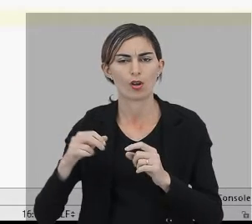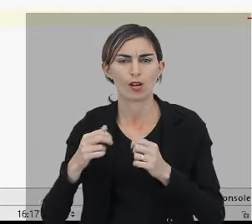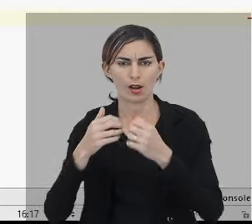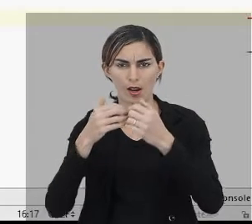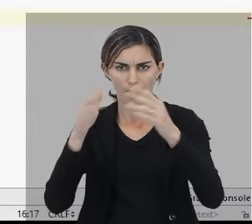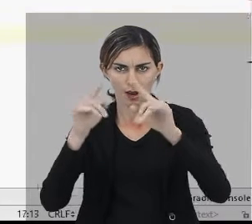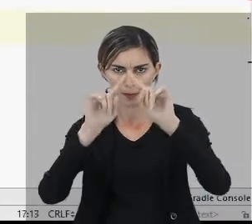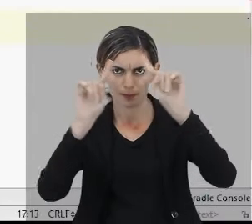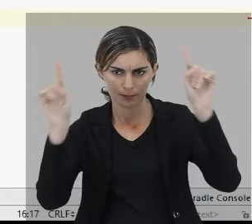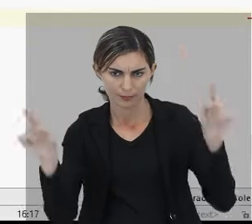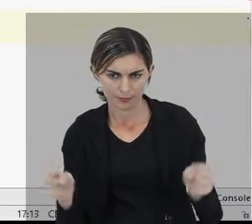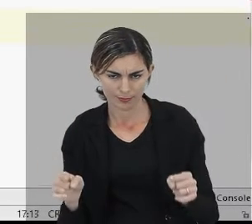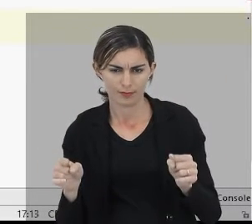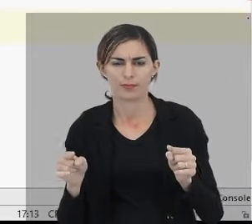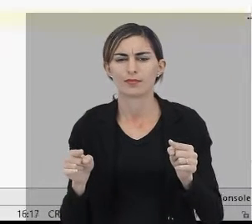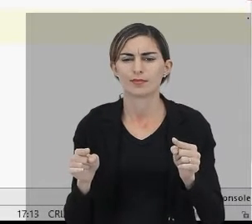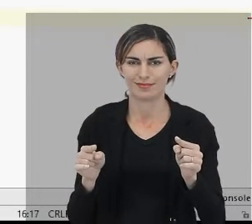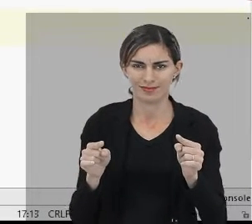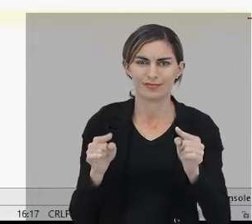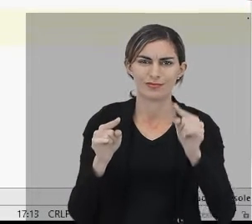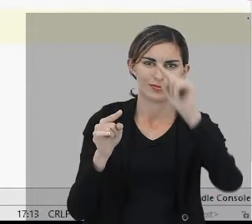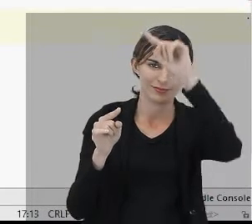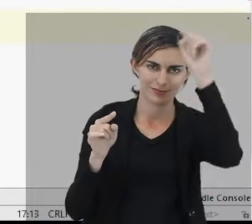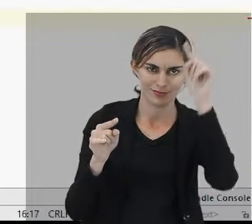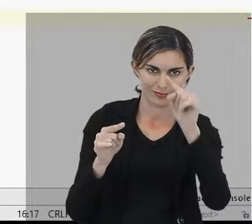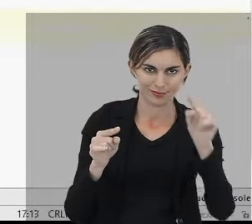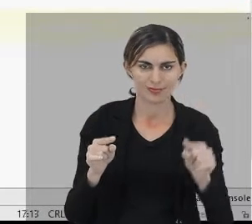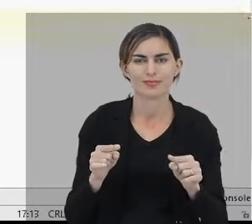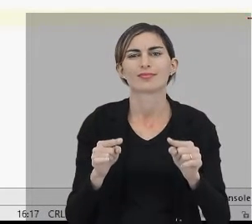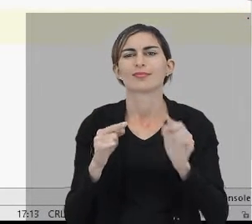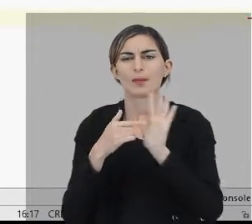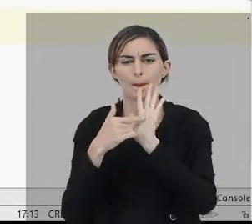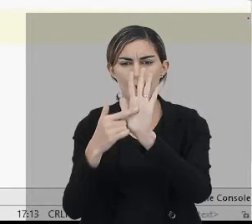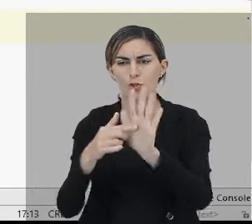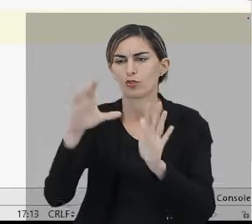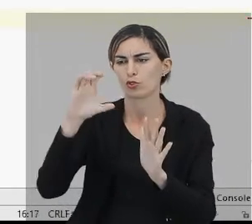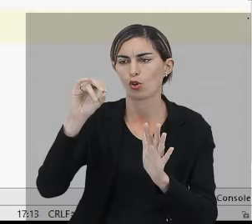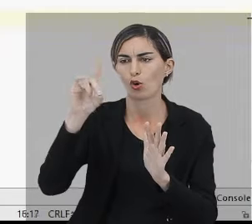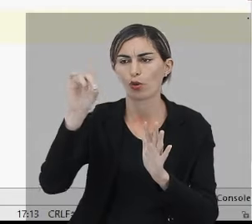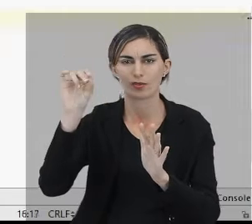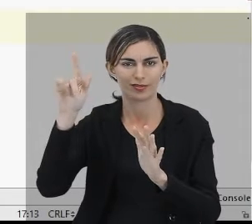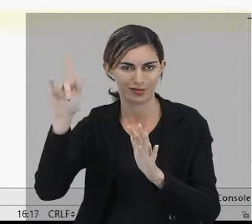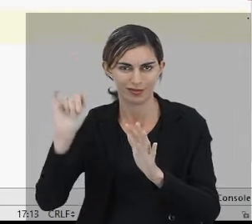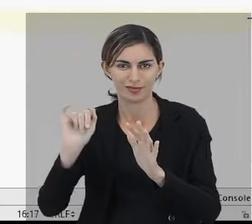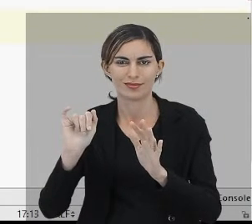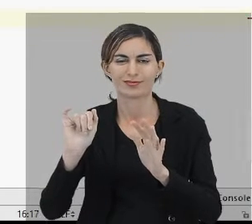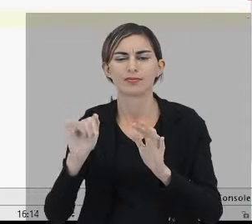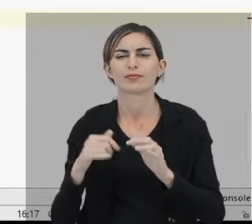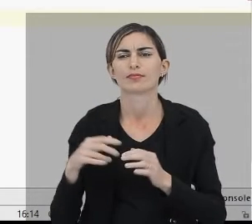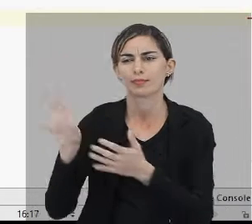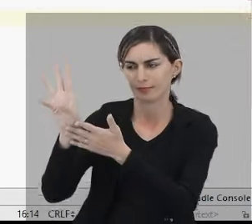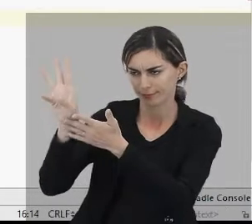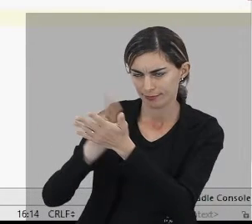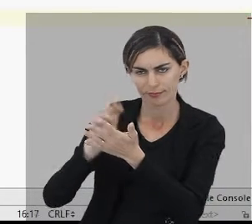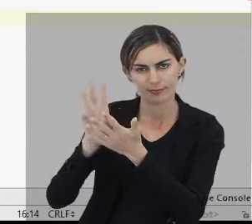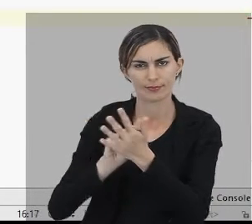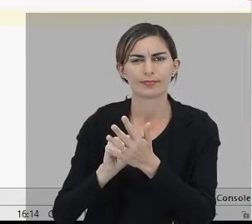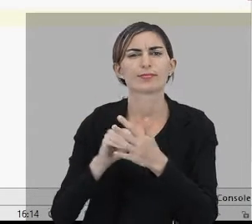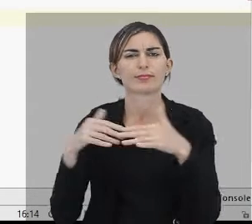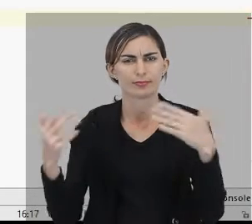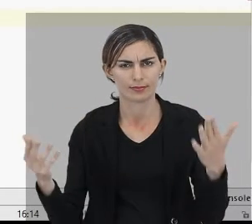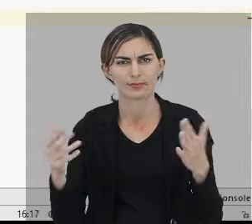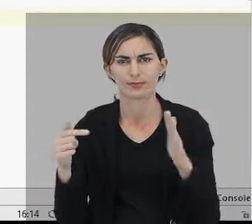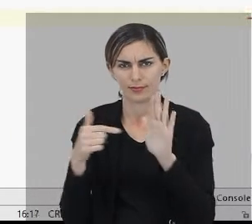fecha parênteses e umas chaves que definem o bloco de código que será repetido. Então